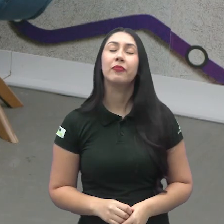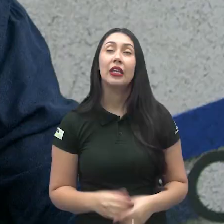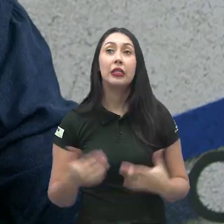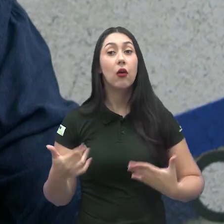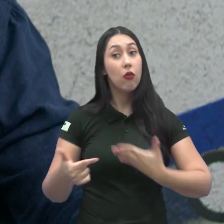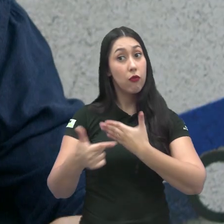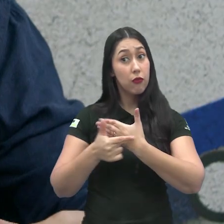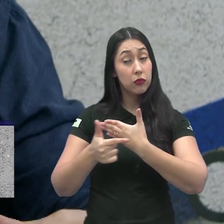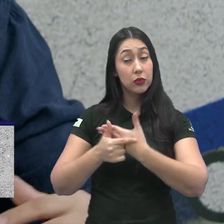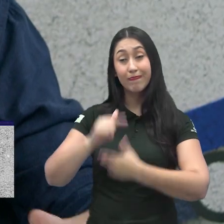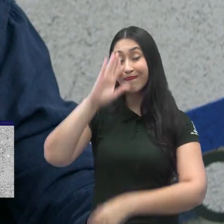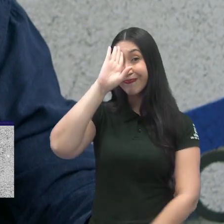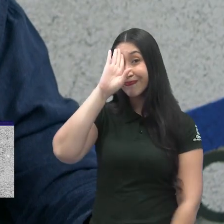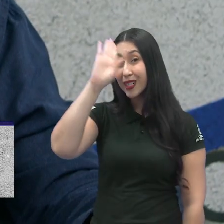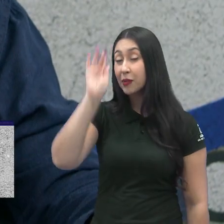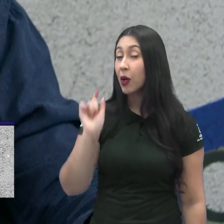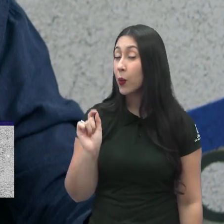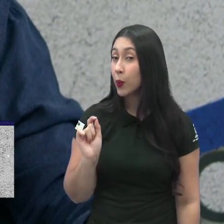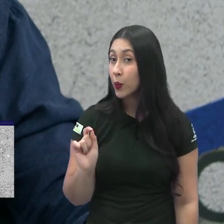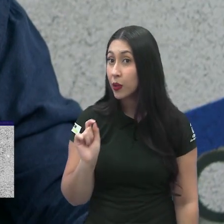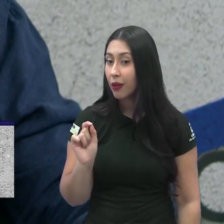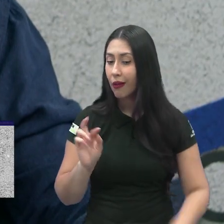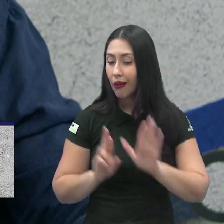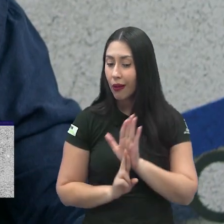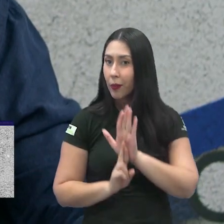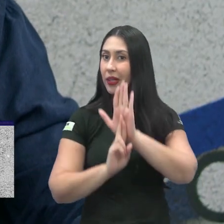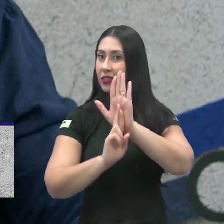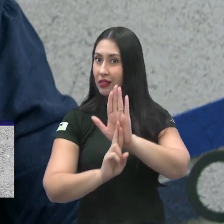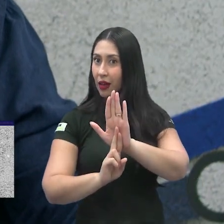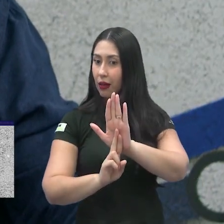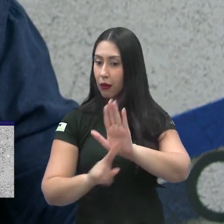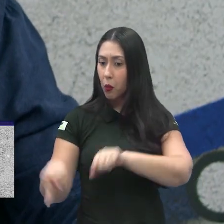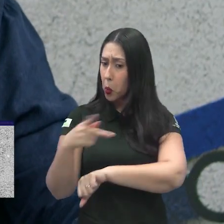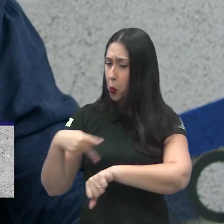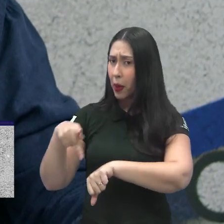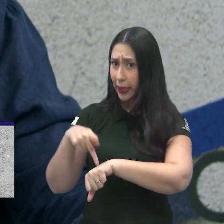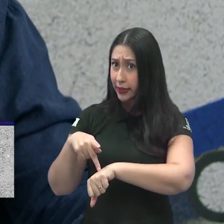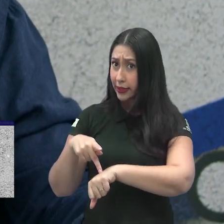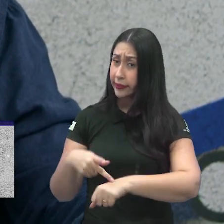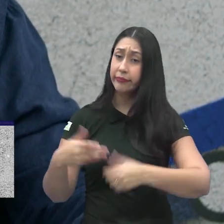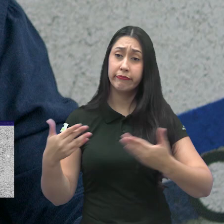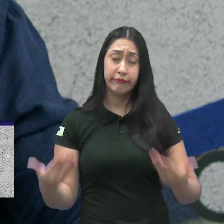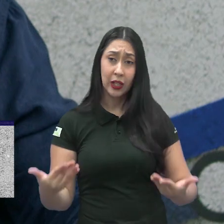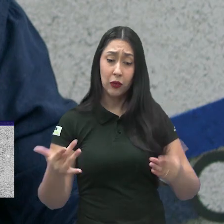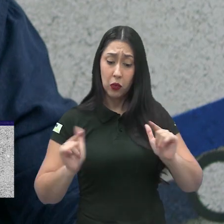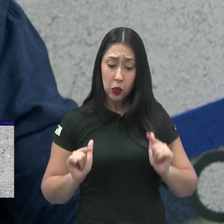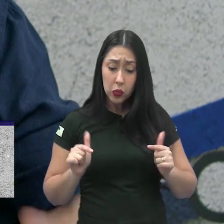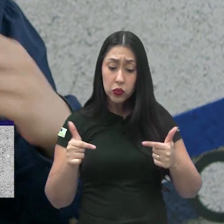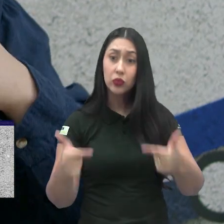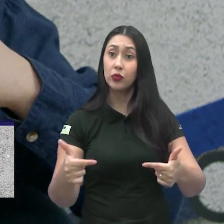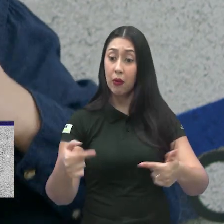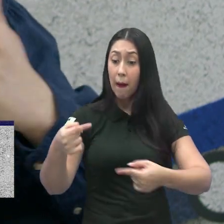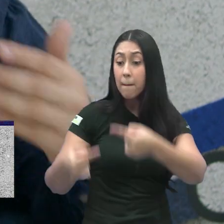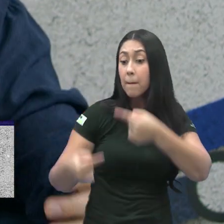função maior, a função principal de um diplomata, na verdade, é a representação dos interesses do seu país. Por isso, quando ele vai